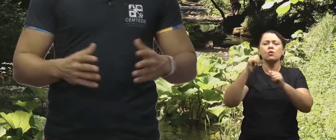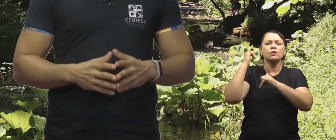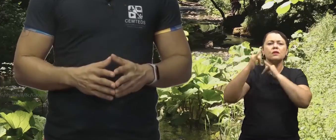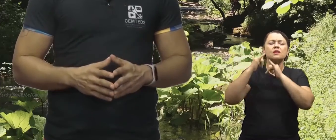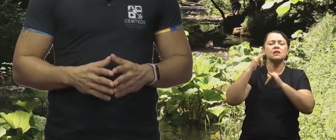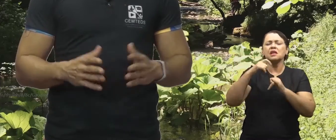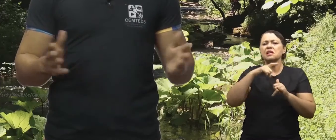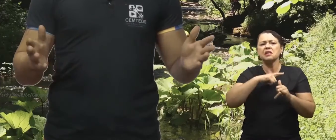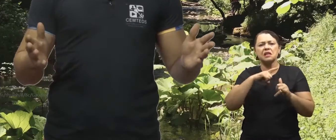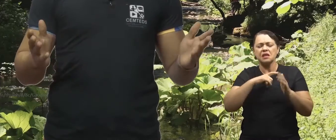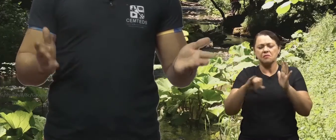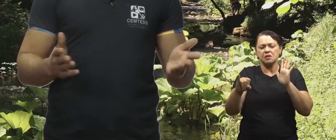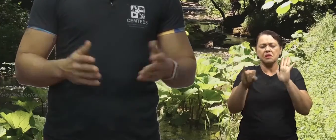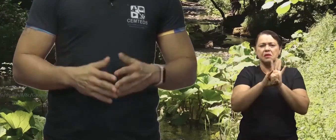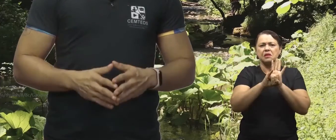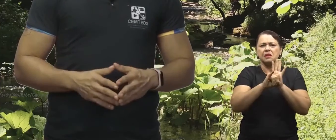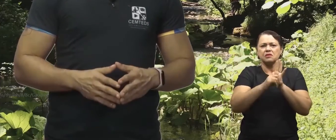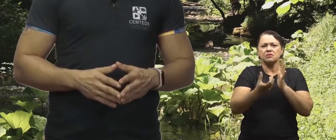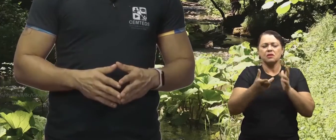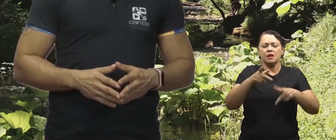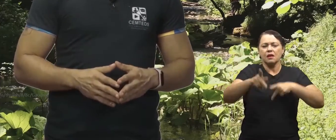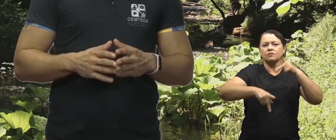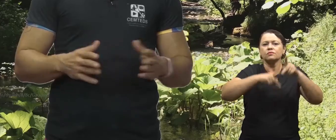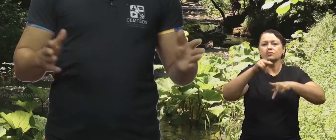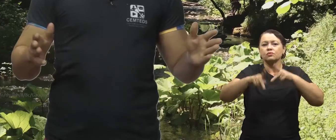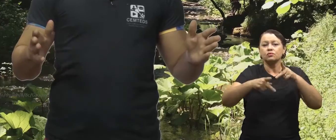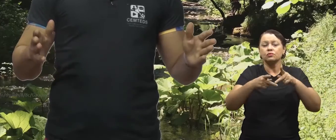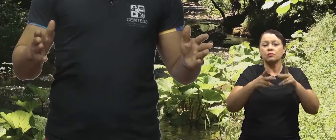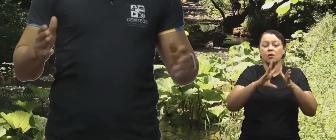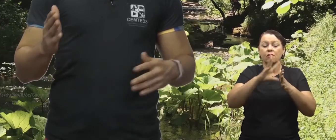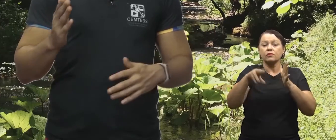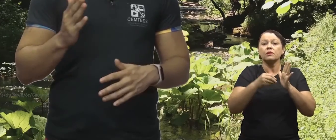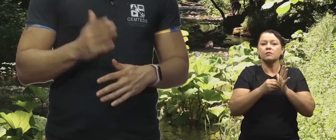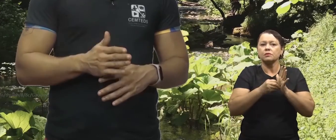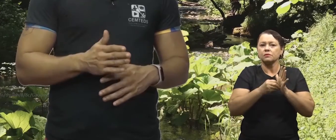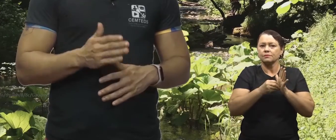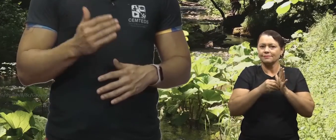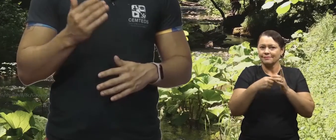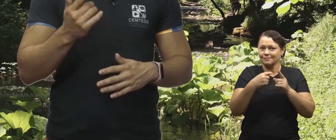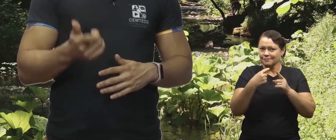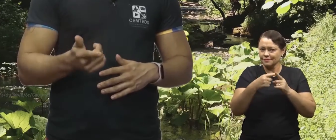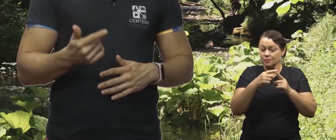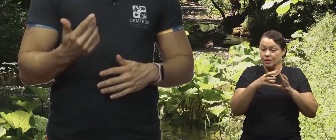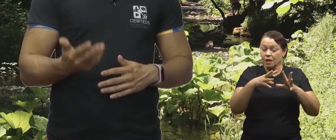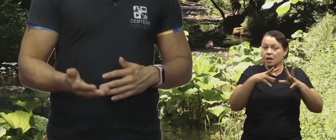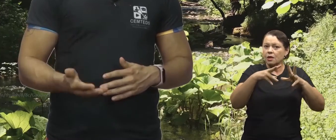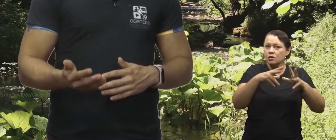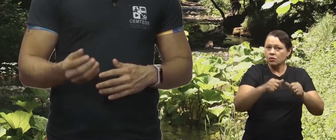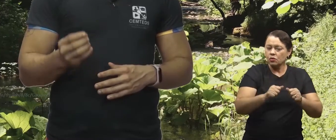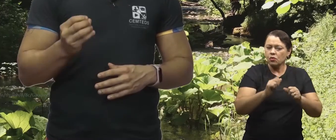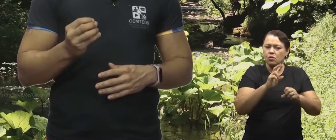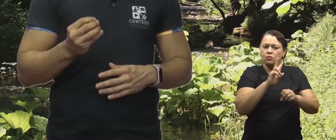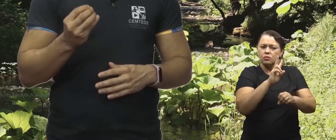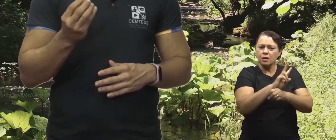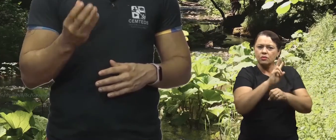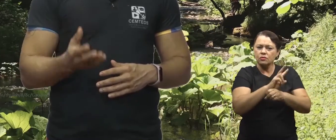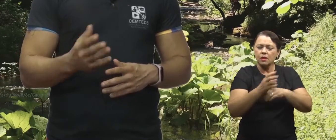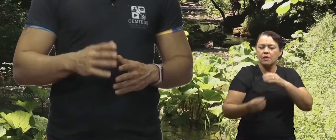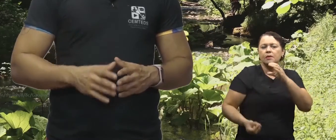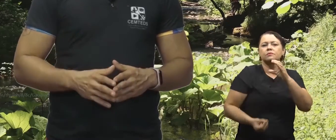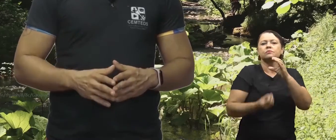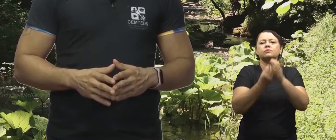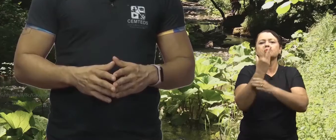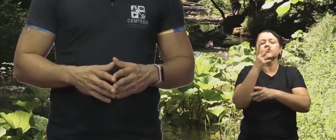a ver com a identidade cultural dos povos da Amazônia? Todos eles contribuíram para um ou mais povos formarem a